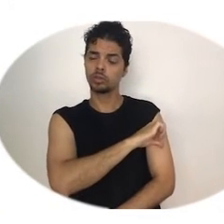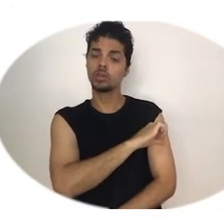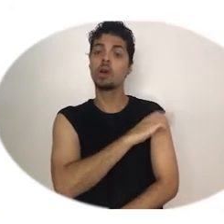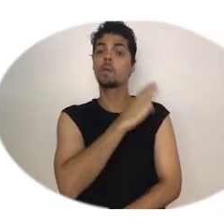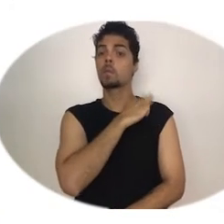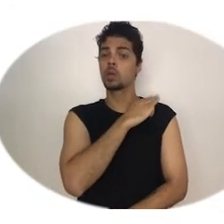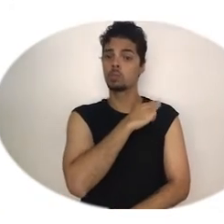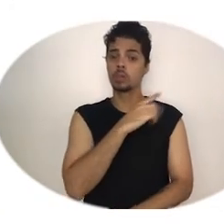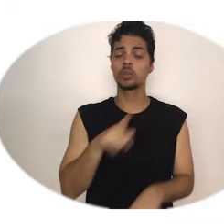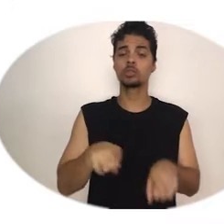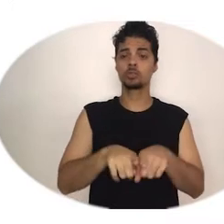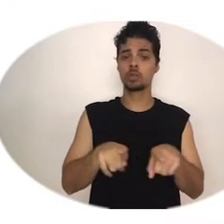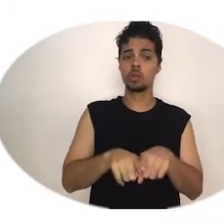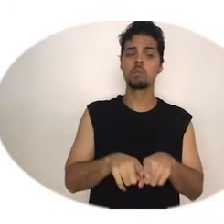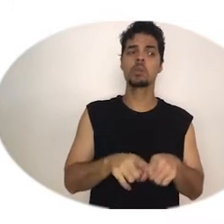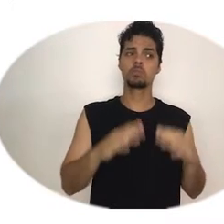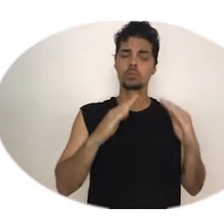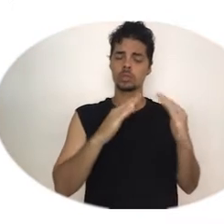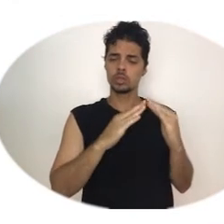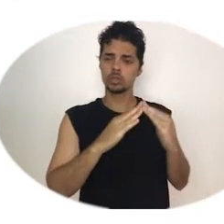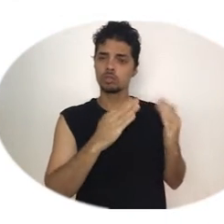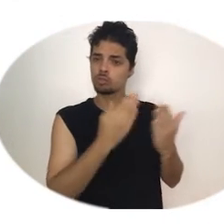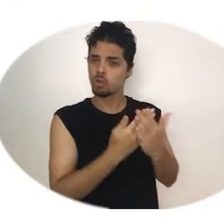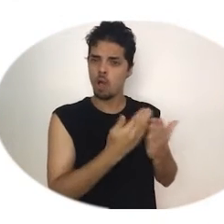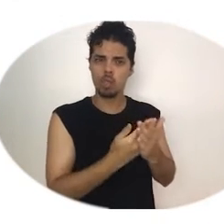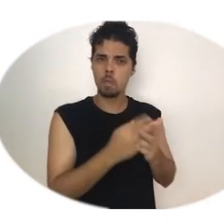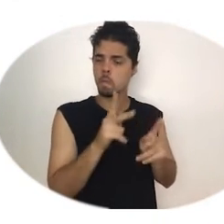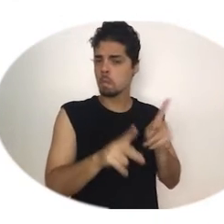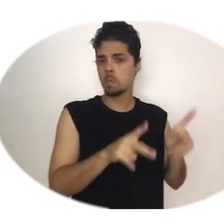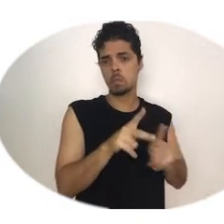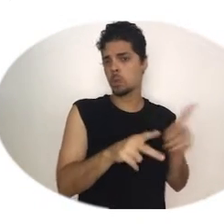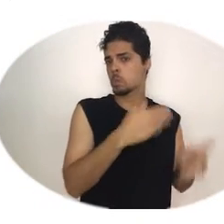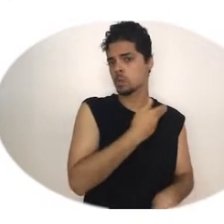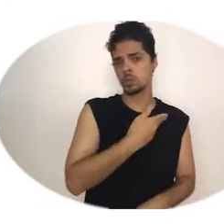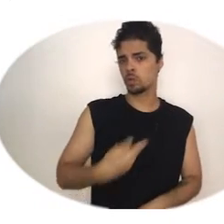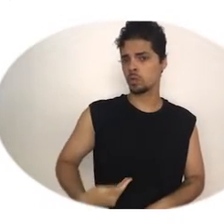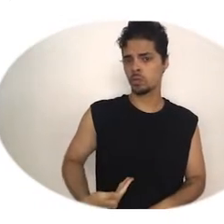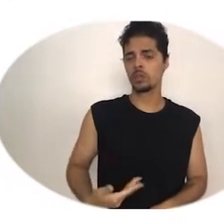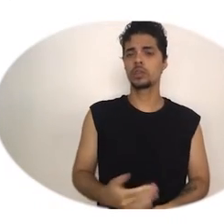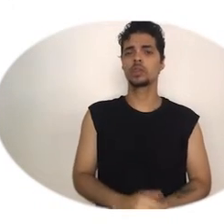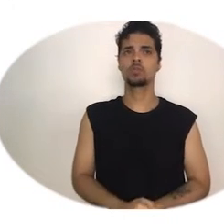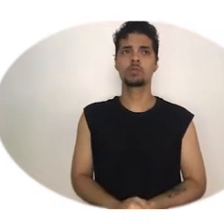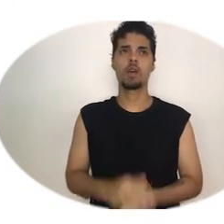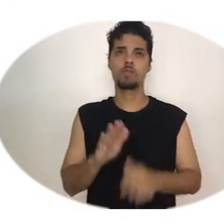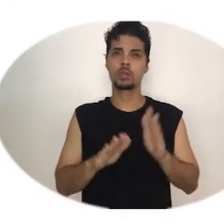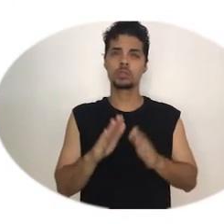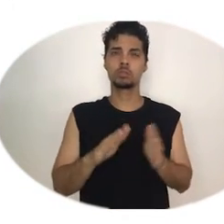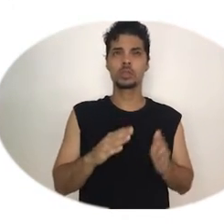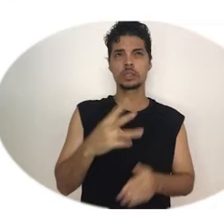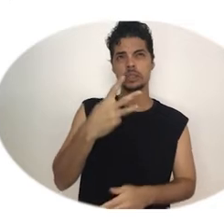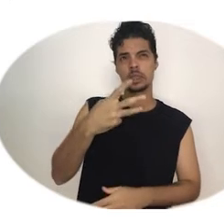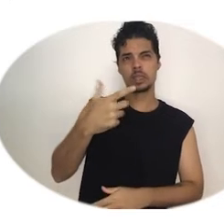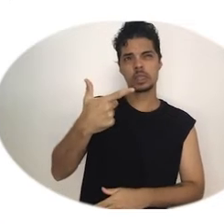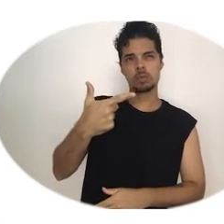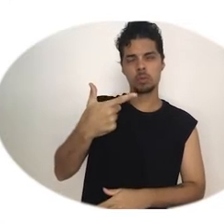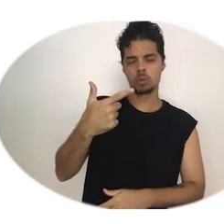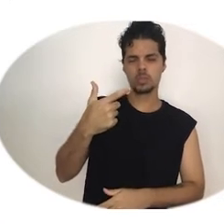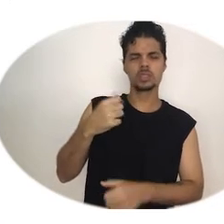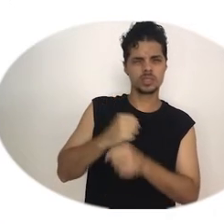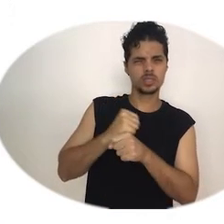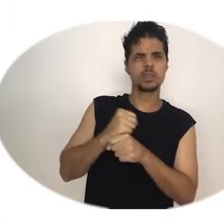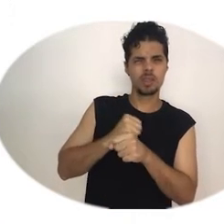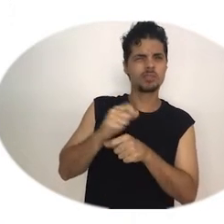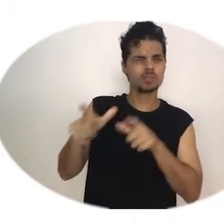e particular. Devo dizer que em escola pública há 34 anos e em escola particular há 32